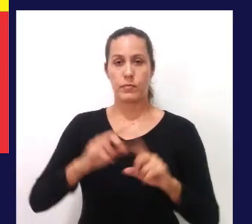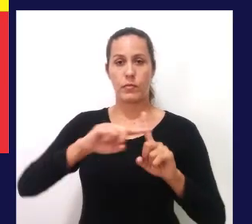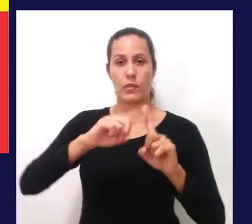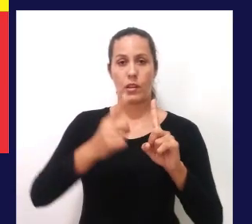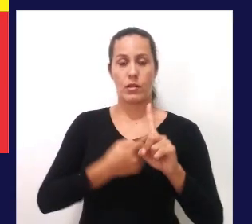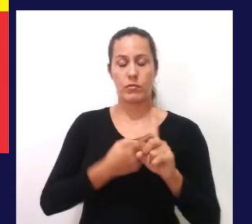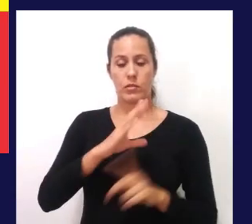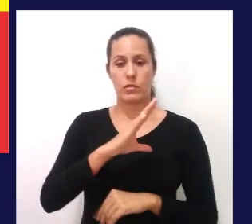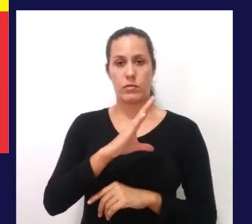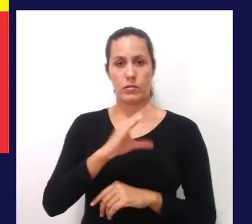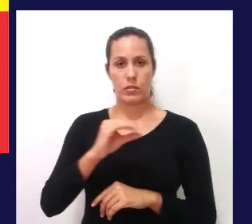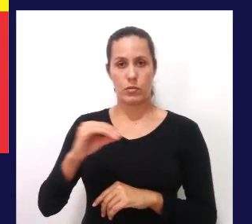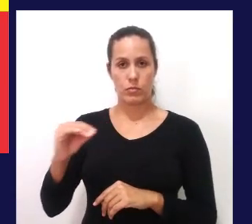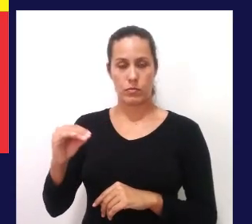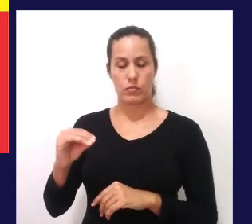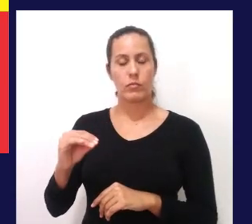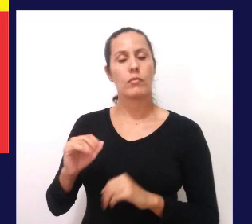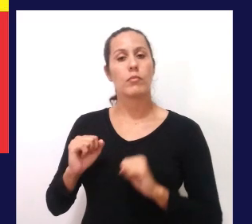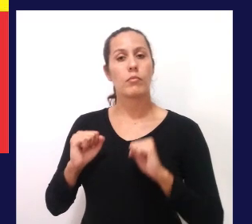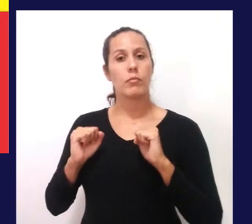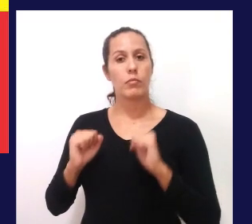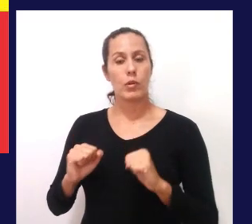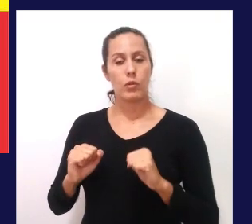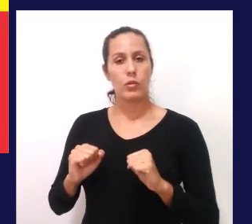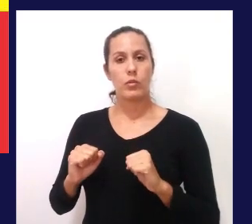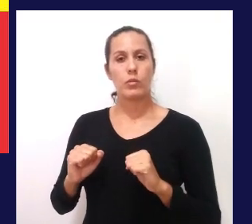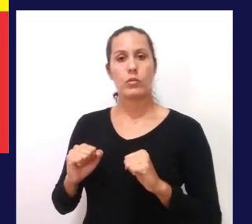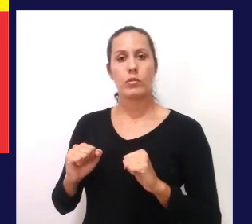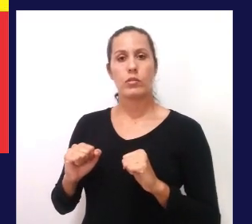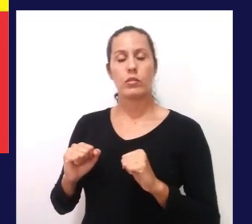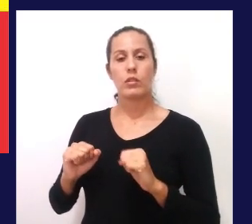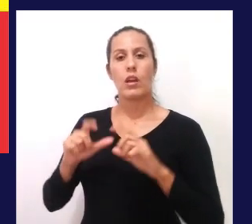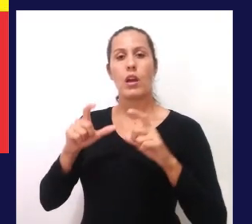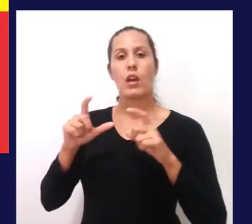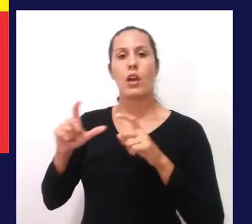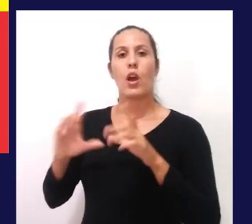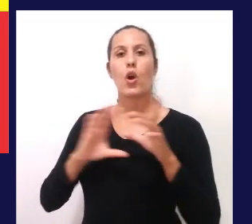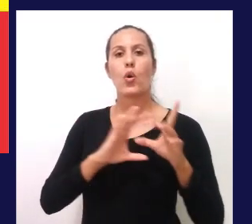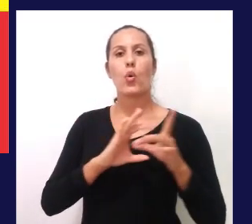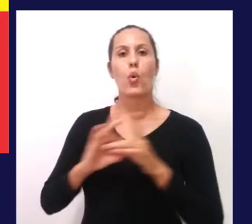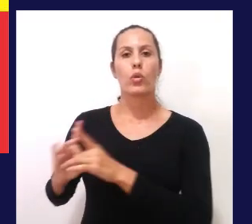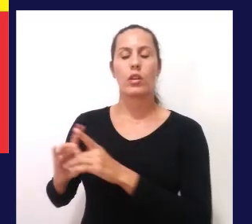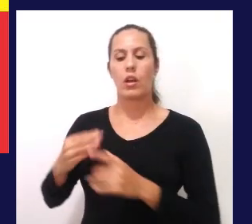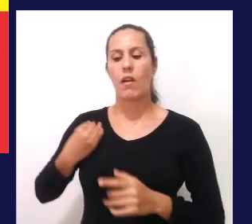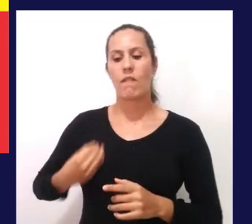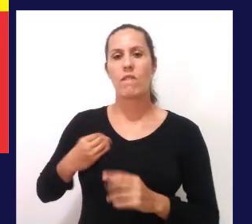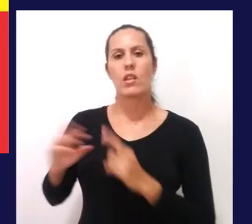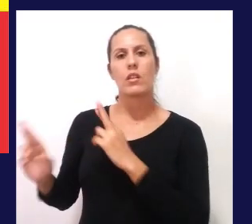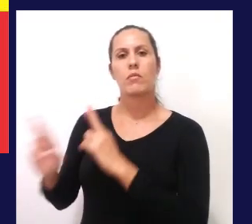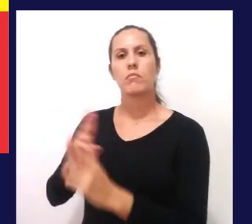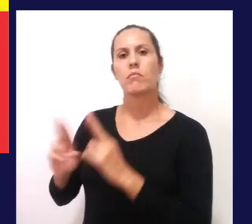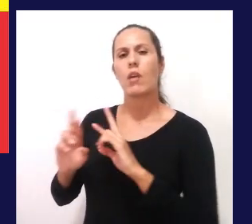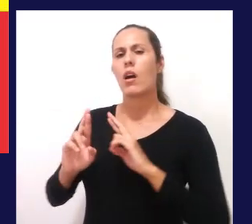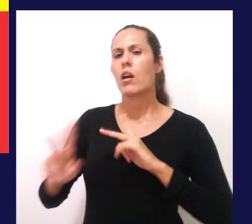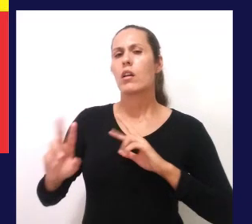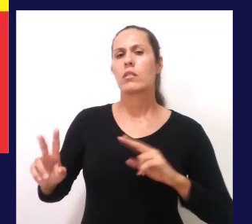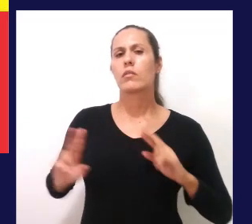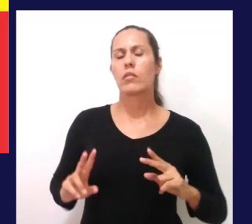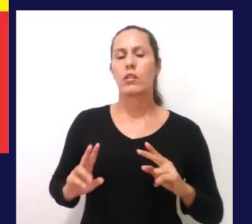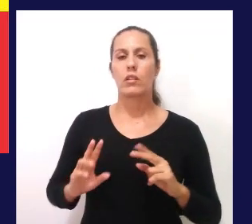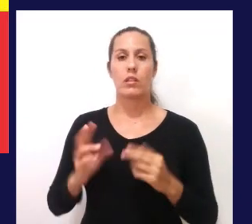diz o seguinte: a gravidez na adolescência pode estar relacionada com diferentes contextos de